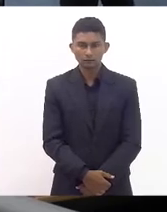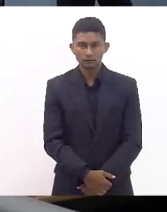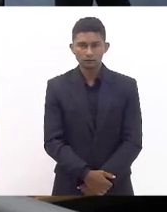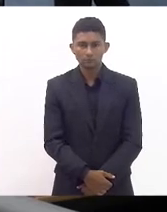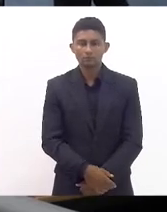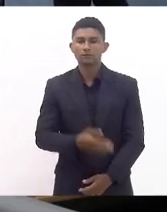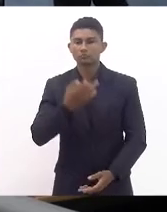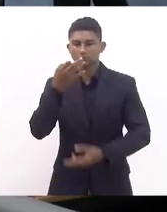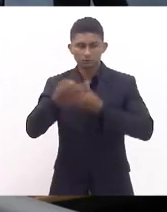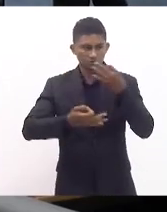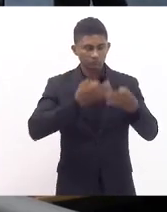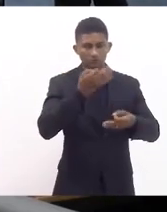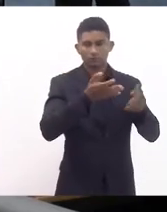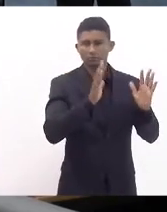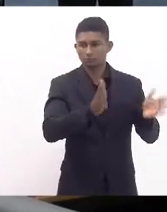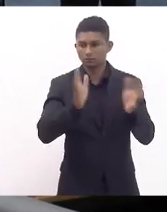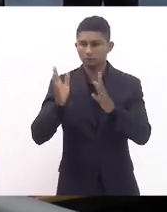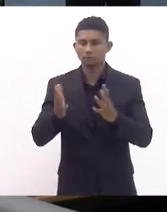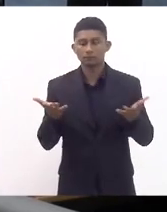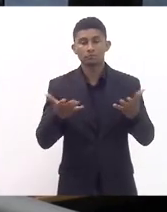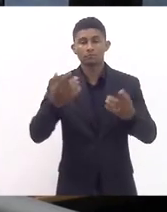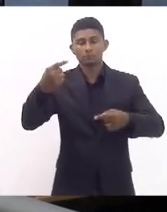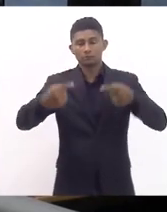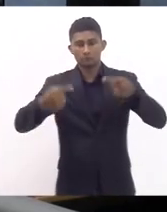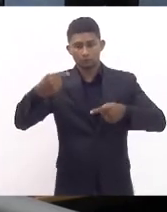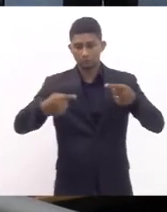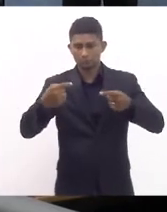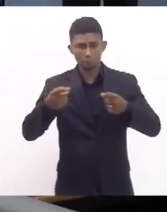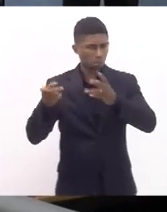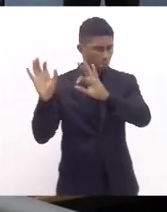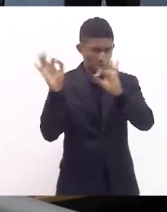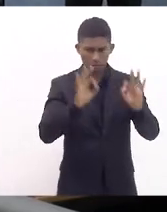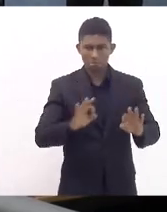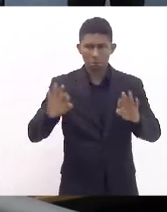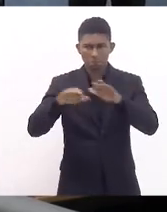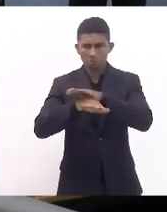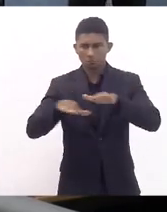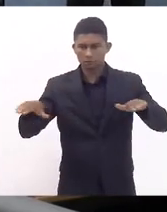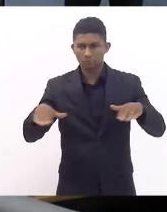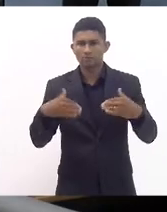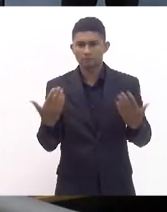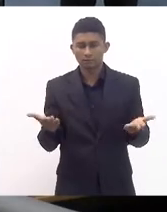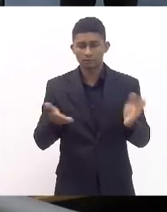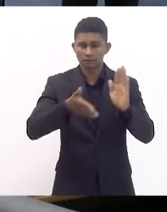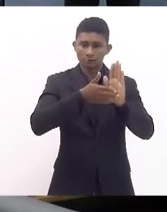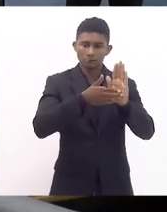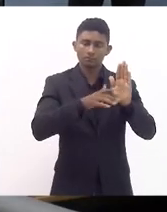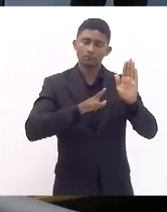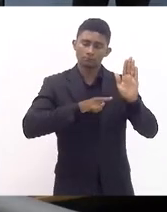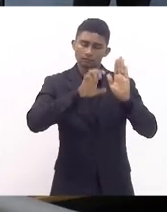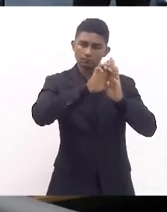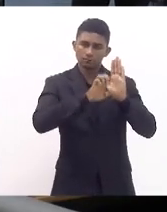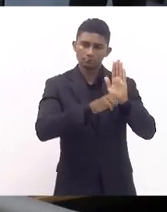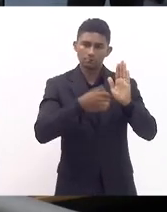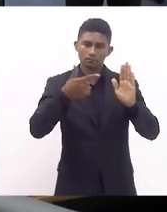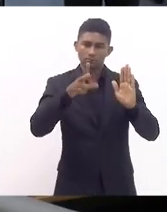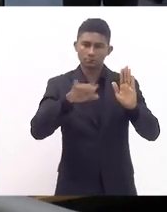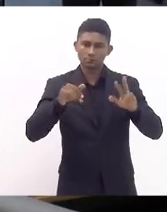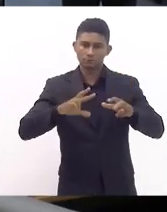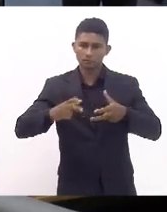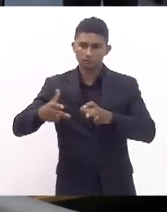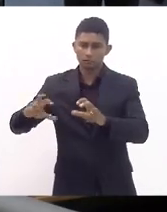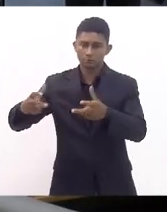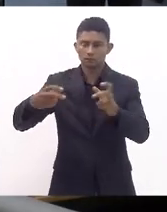Os pareceres emitidos em discussão. Não havendo que queira discutir, encerra a discussão. O presente proposta recebeu duas emendas e retorna às